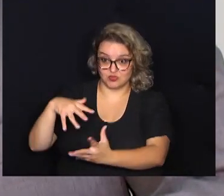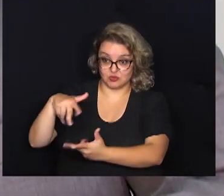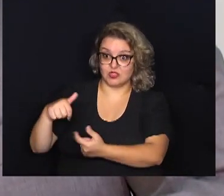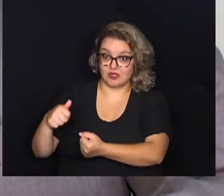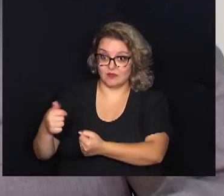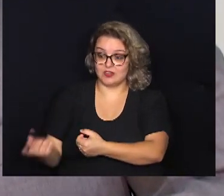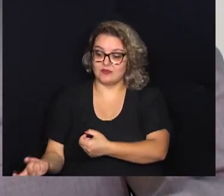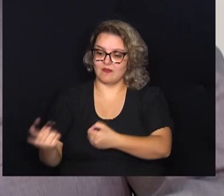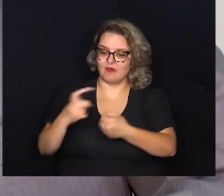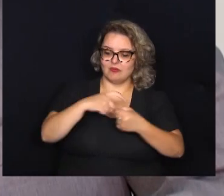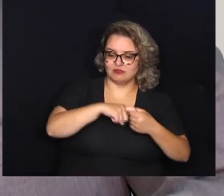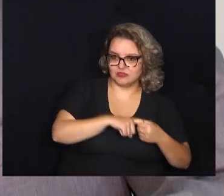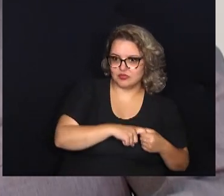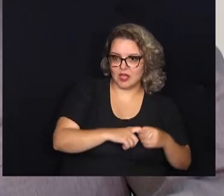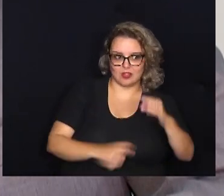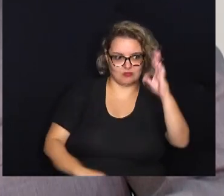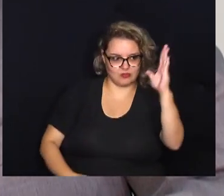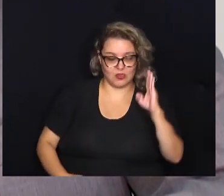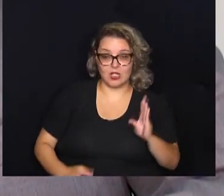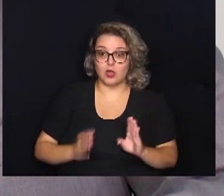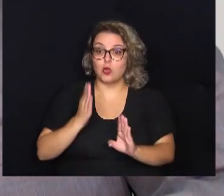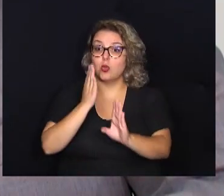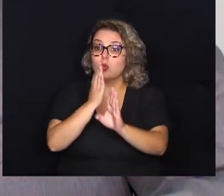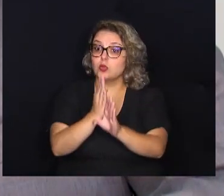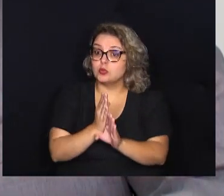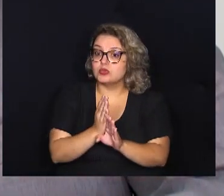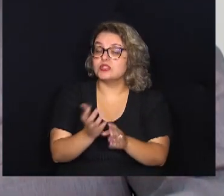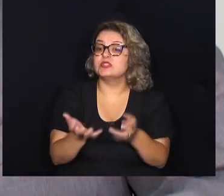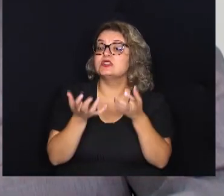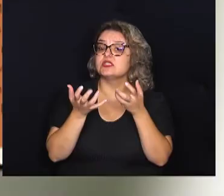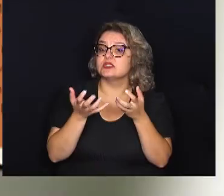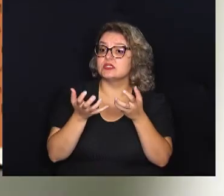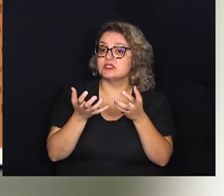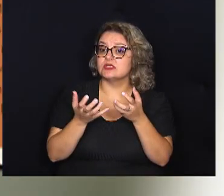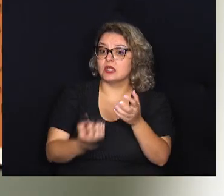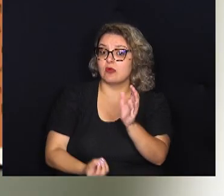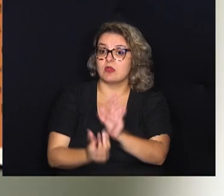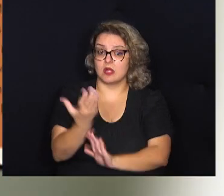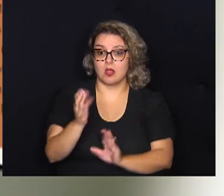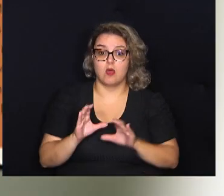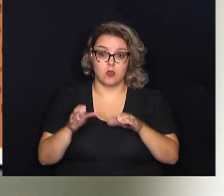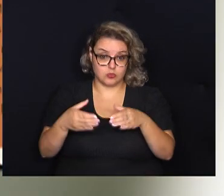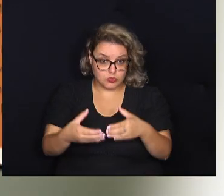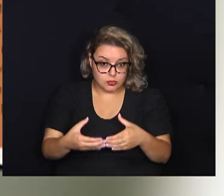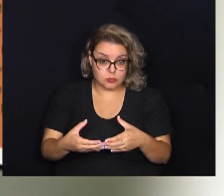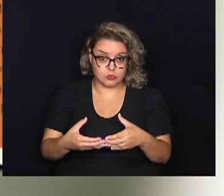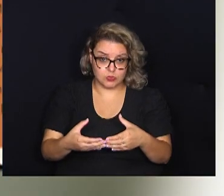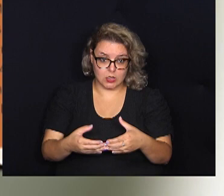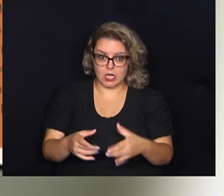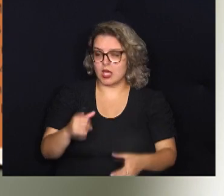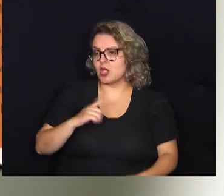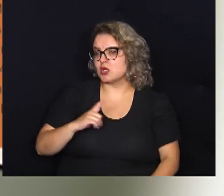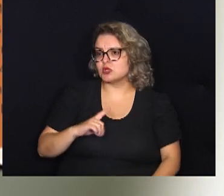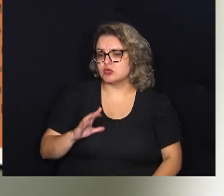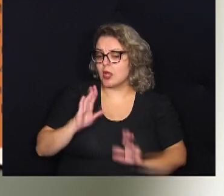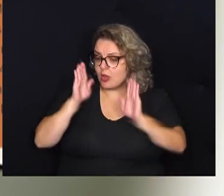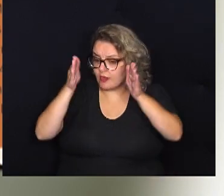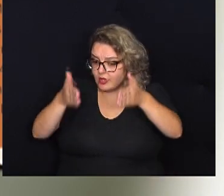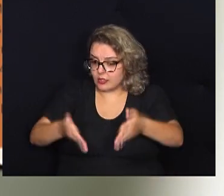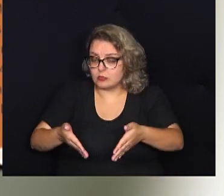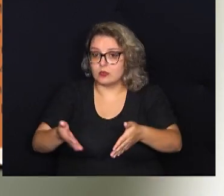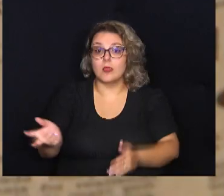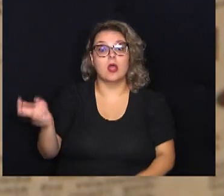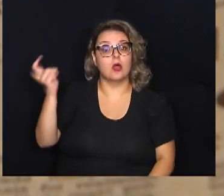Mundial e eles queriam criar um clube que tivesse voltado para a